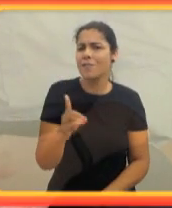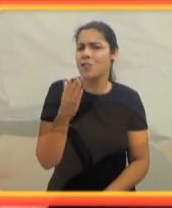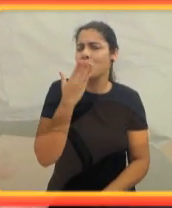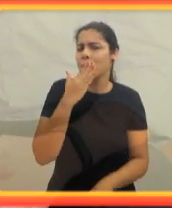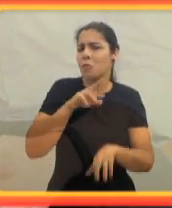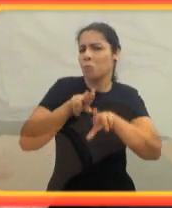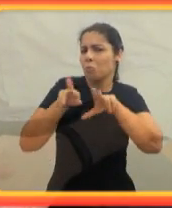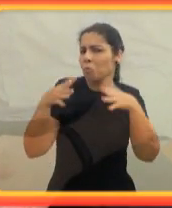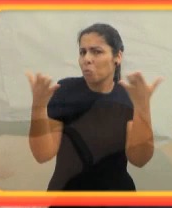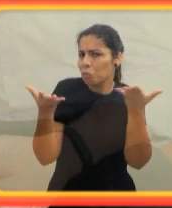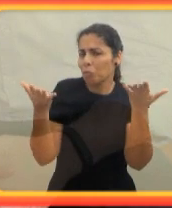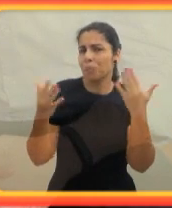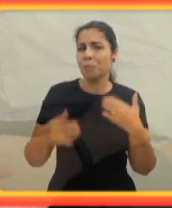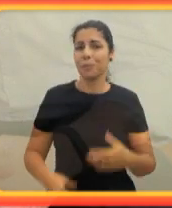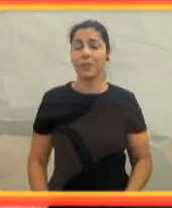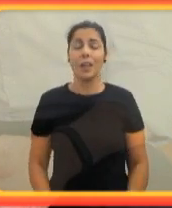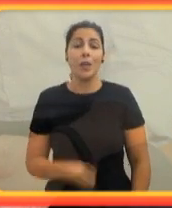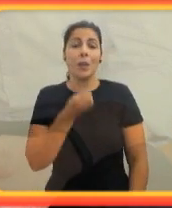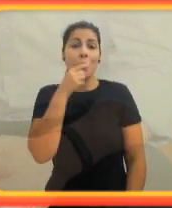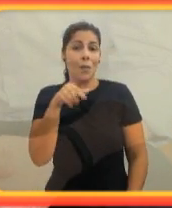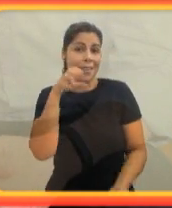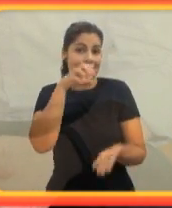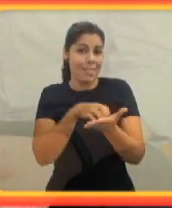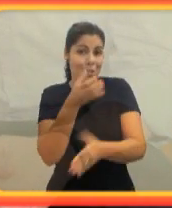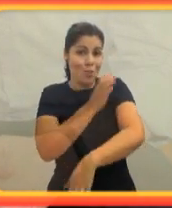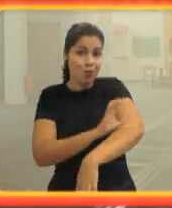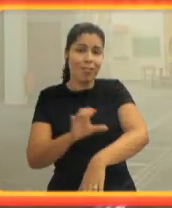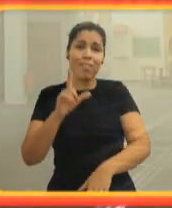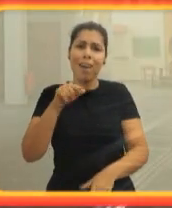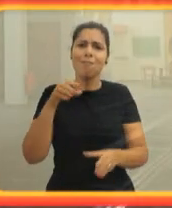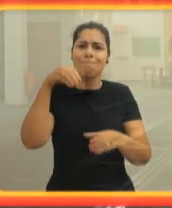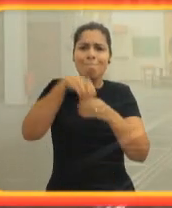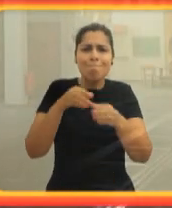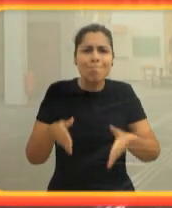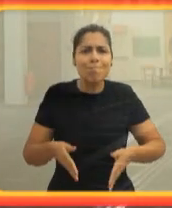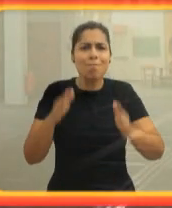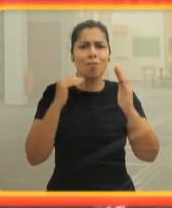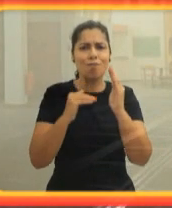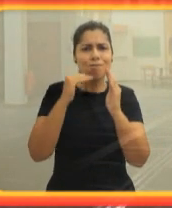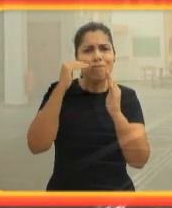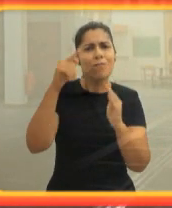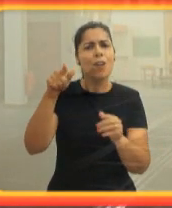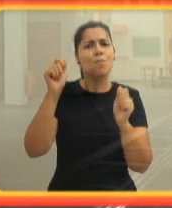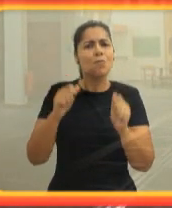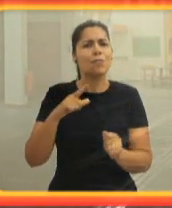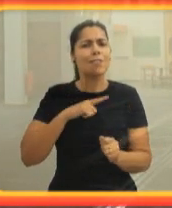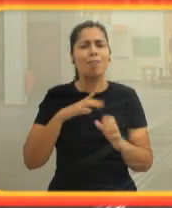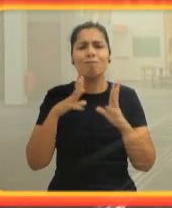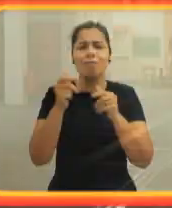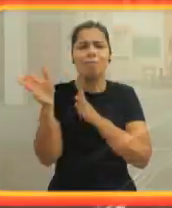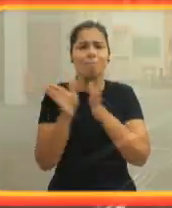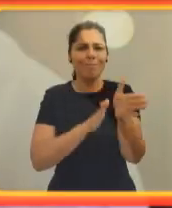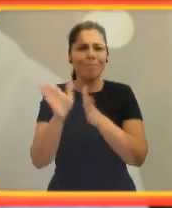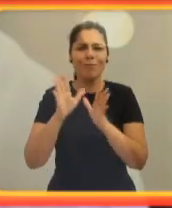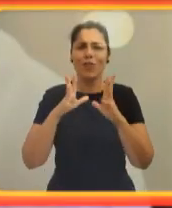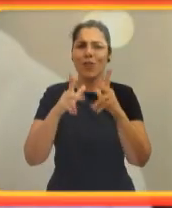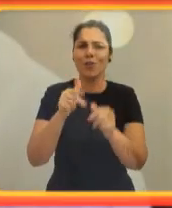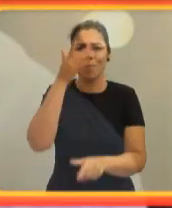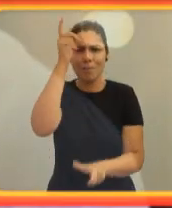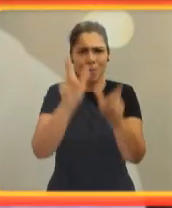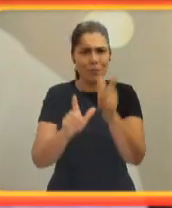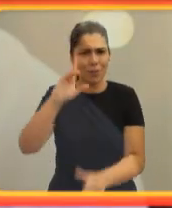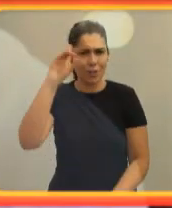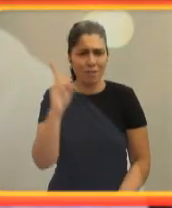de acessibilidade para as pessoas com algum tipo de deficiência? Bom, o Centro Cultural fica abrigado em um prédio centenário, mas ele